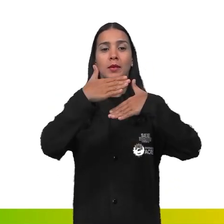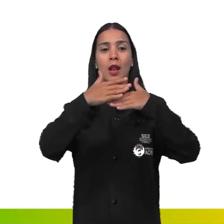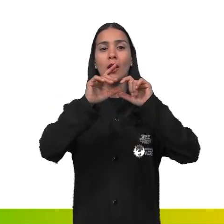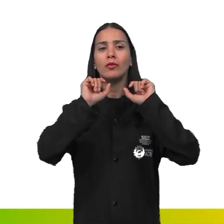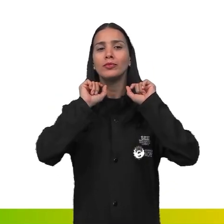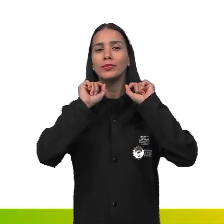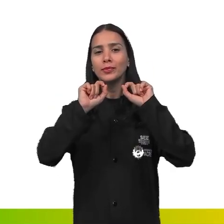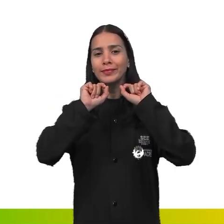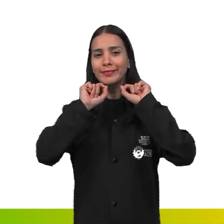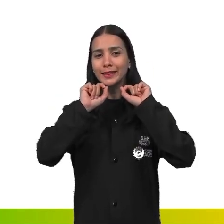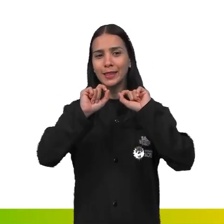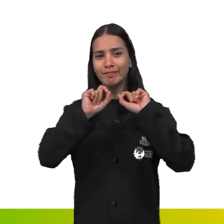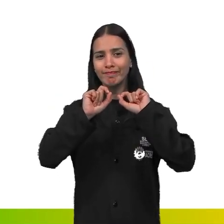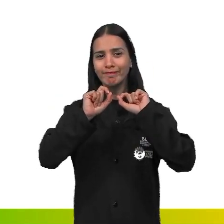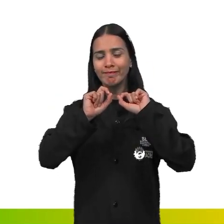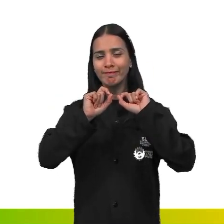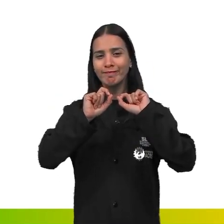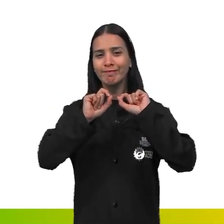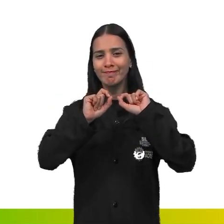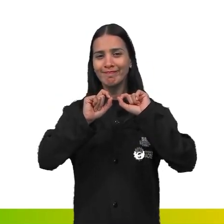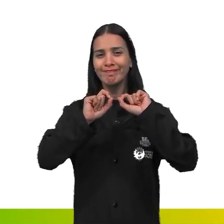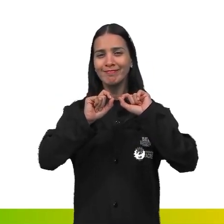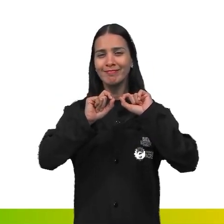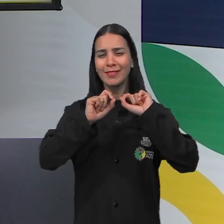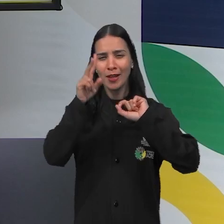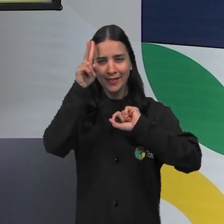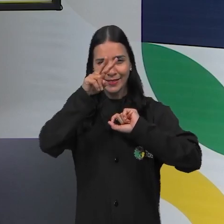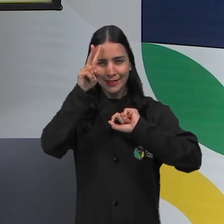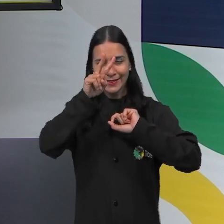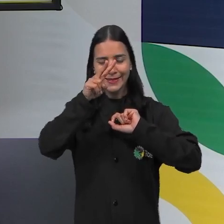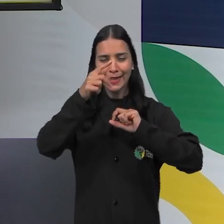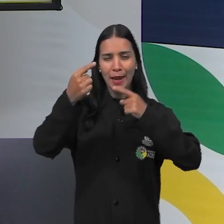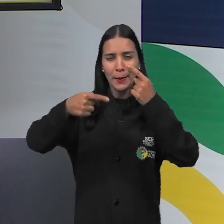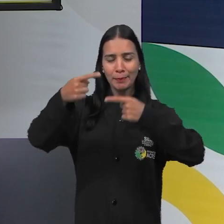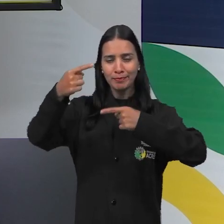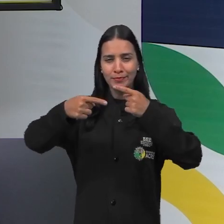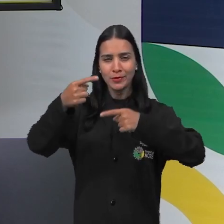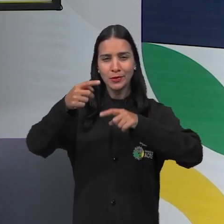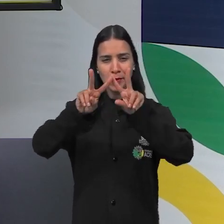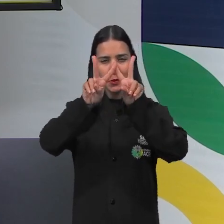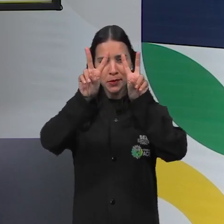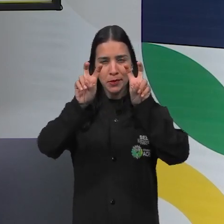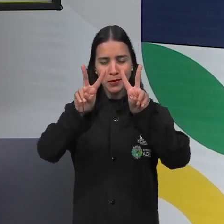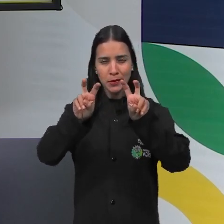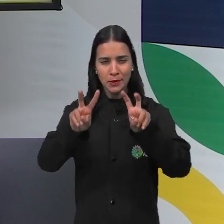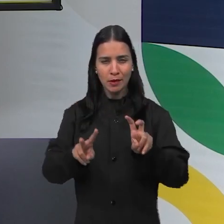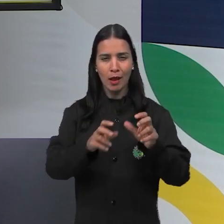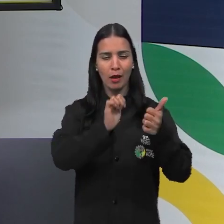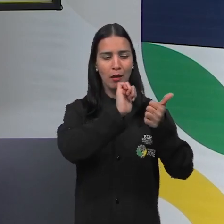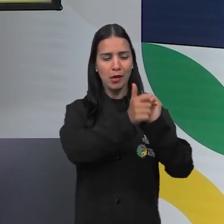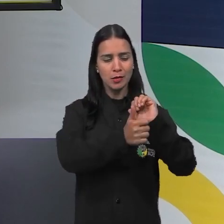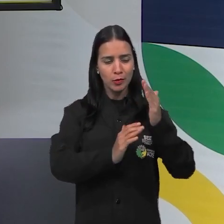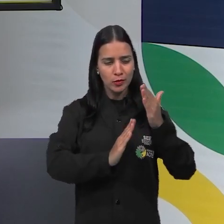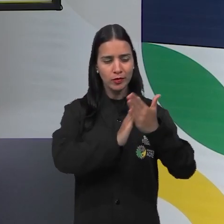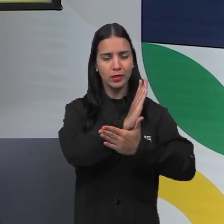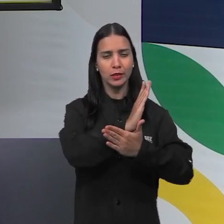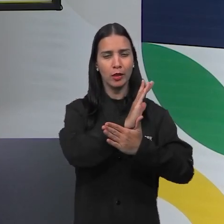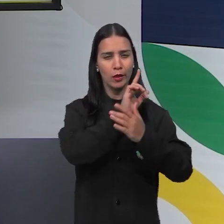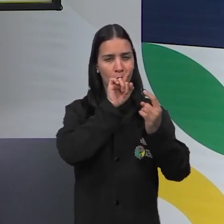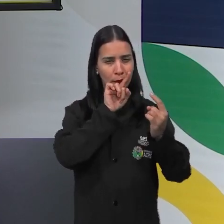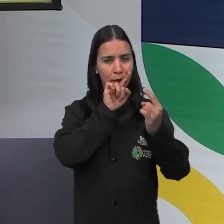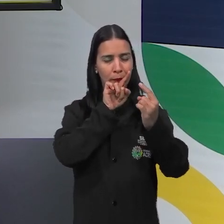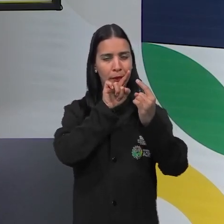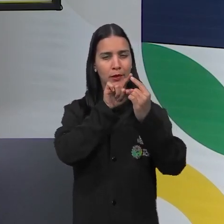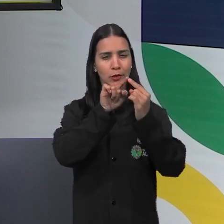O que a gente estava trabalhando na aula mesmo era os esportes de invasão, com direcionamento para